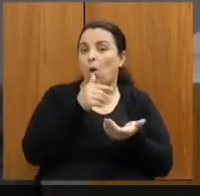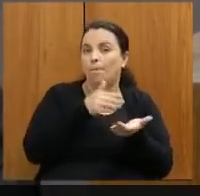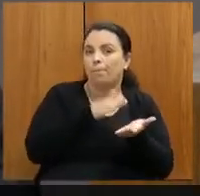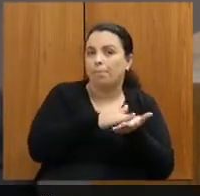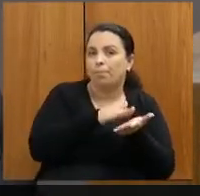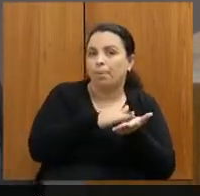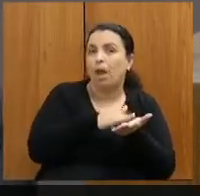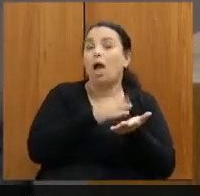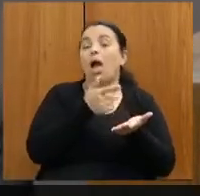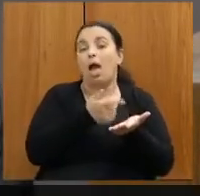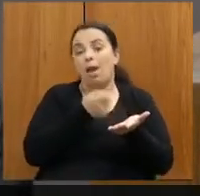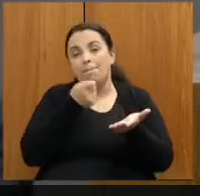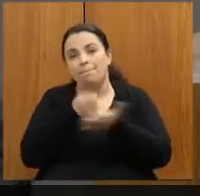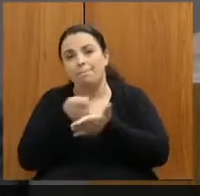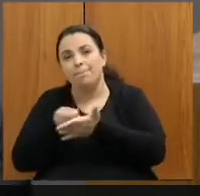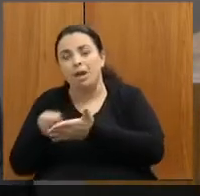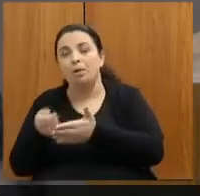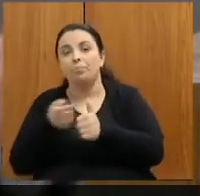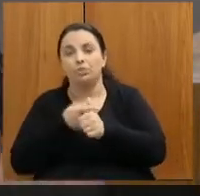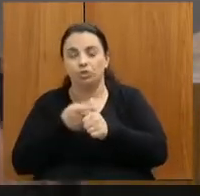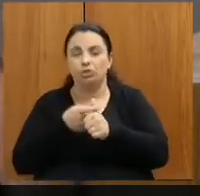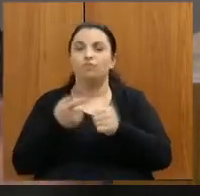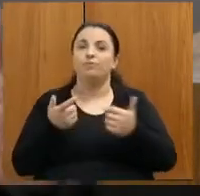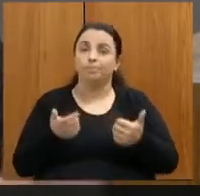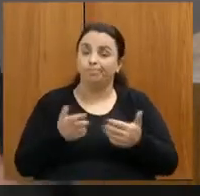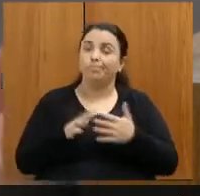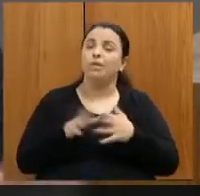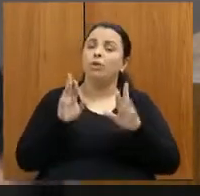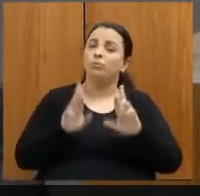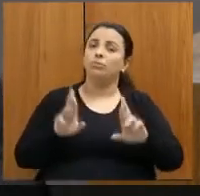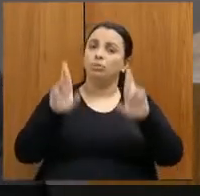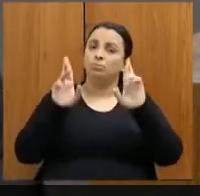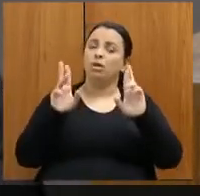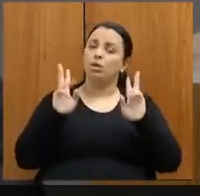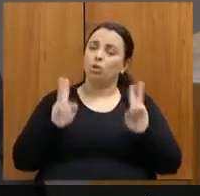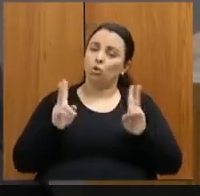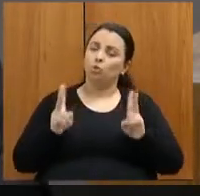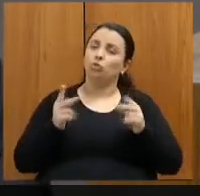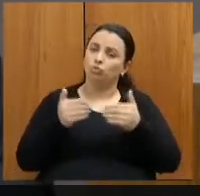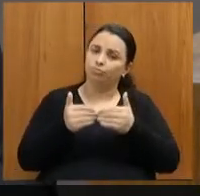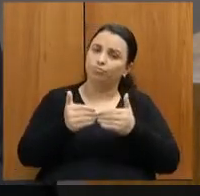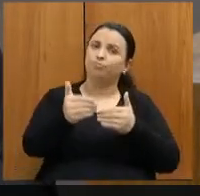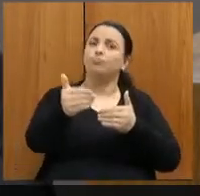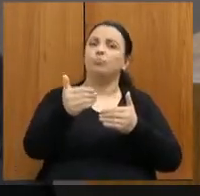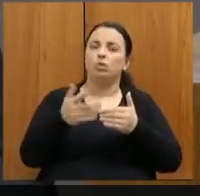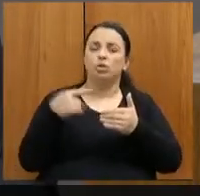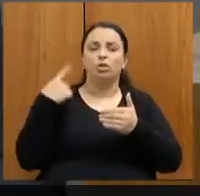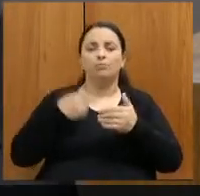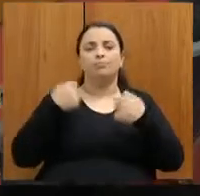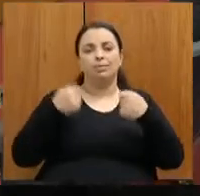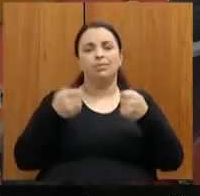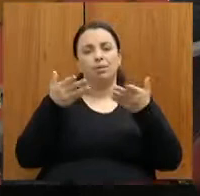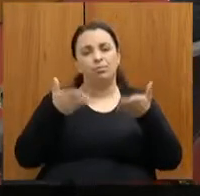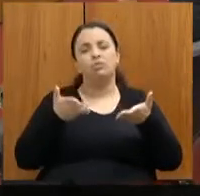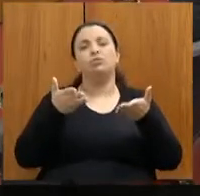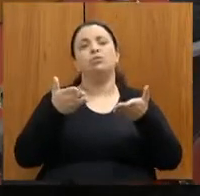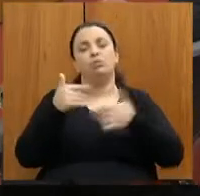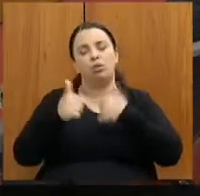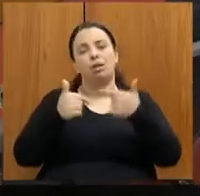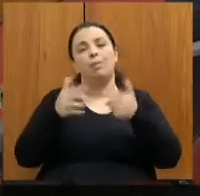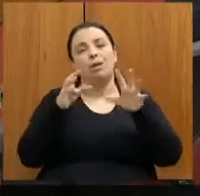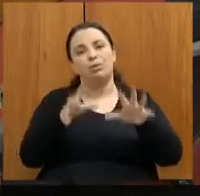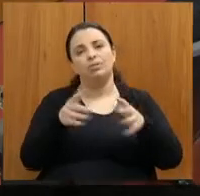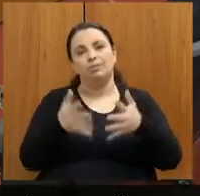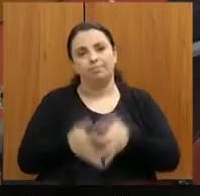todas aí demonstra isso e que eu espero que continue nesse nessa tocada porque realmente a gente precisa muito disso obrigado